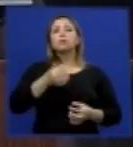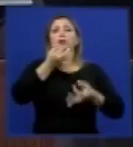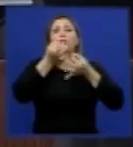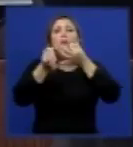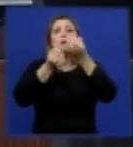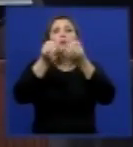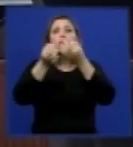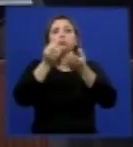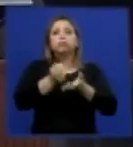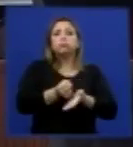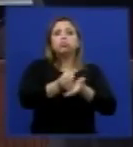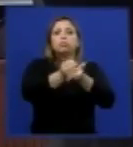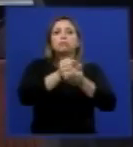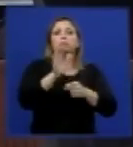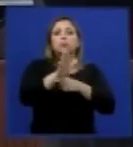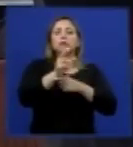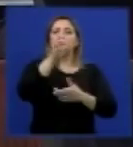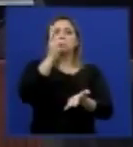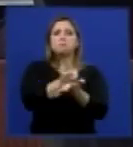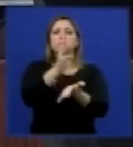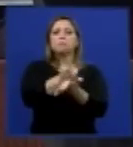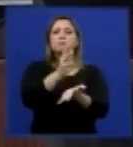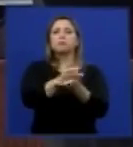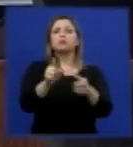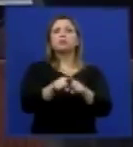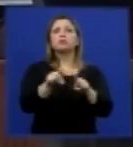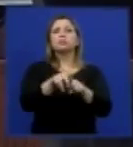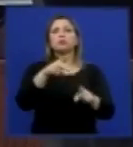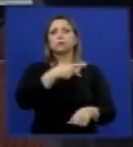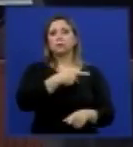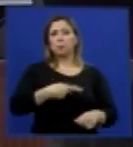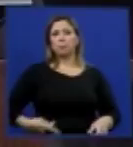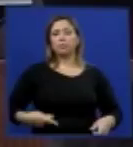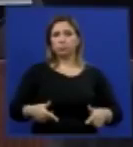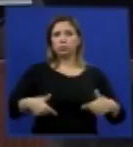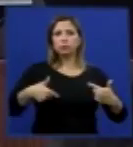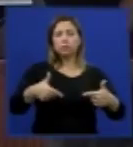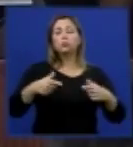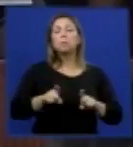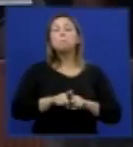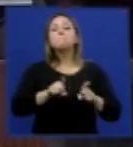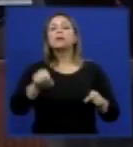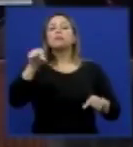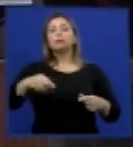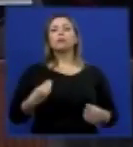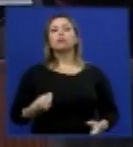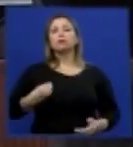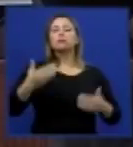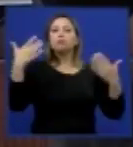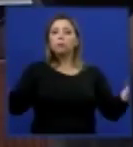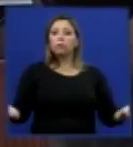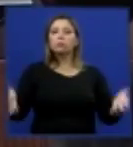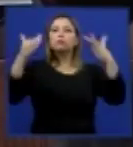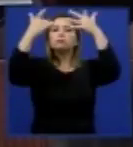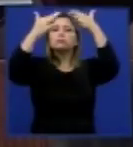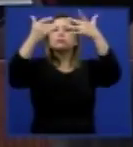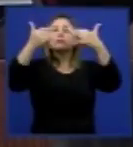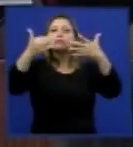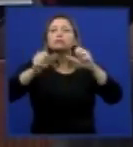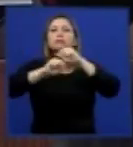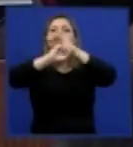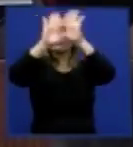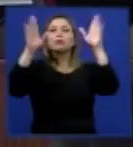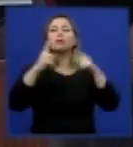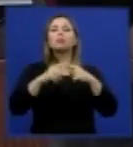sustentar a tese do presidente da República na ação, mas sim de esclarecer o objeto